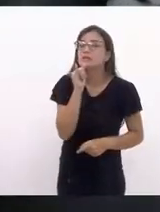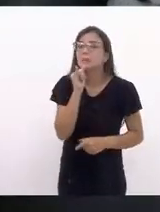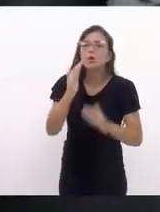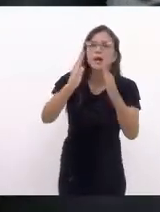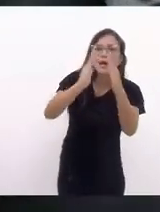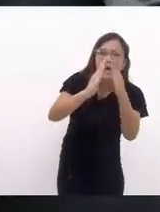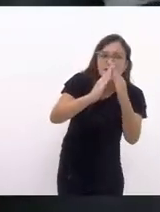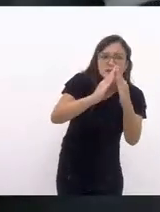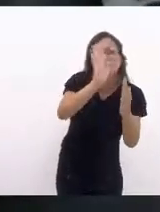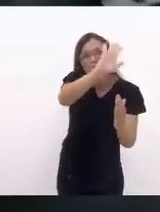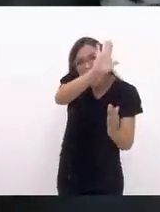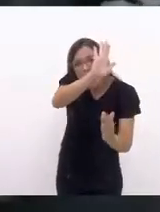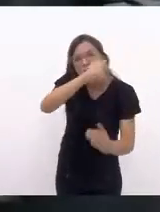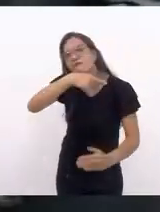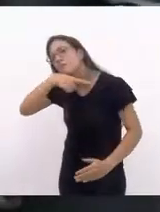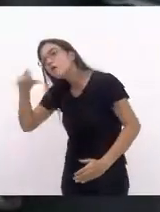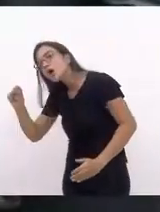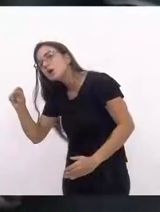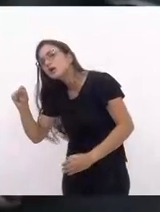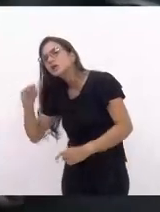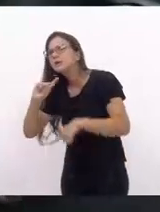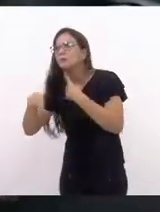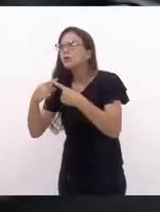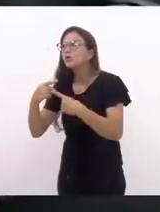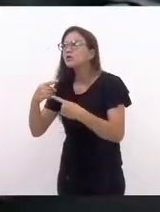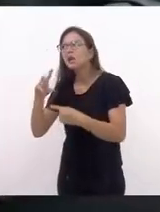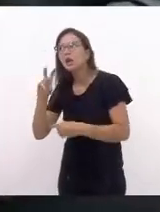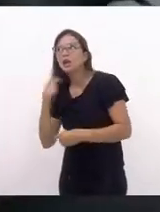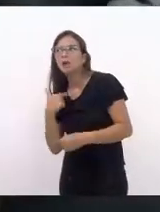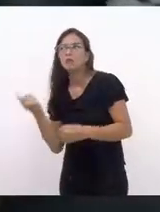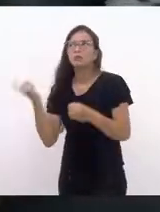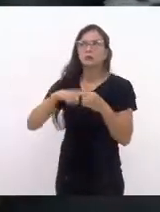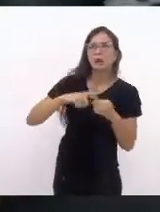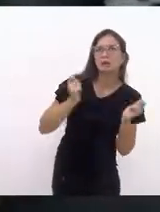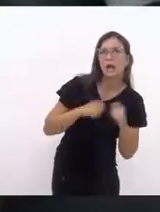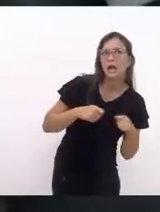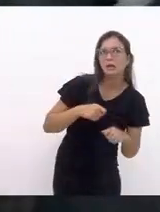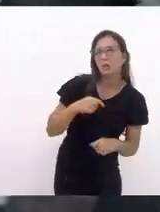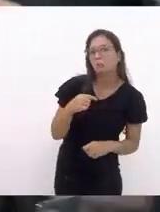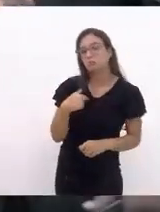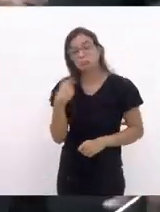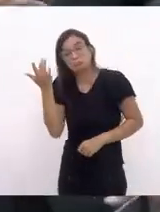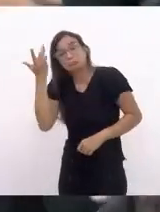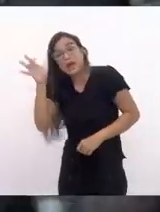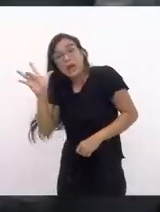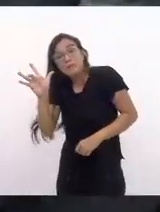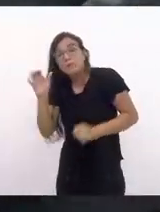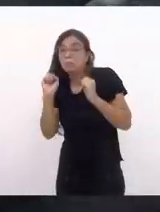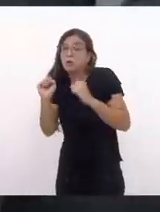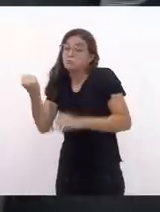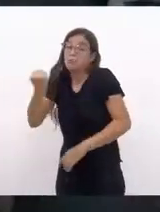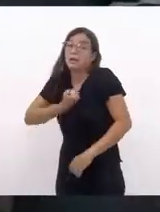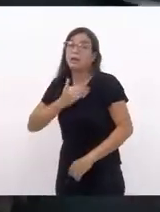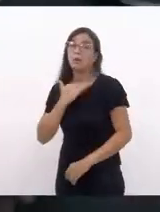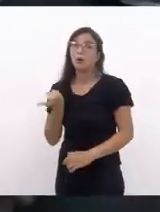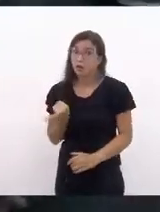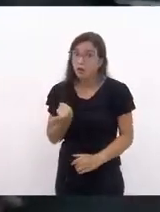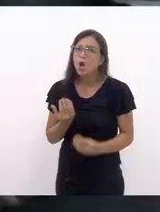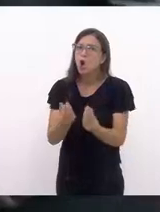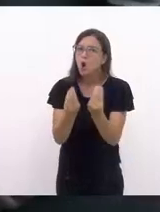se vou ter a oportunidade de encontrar a sua família novamente mas hoje o que aconteceu aqui na Assembleia